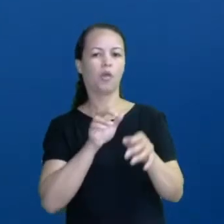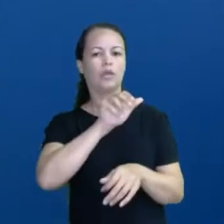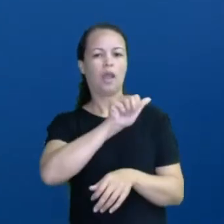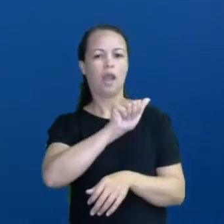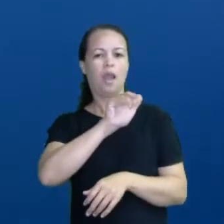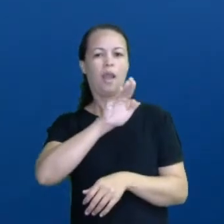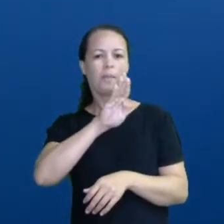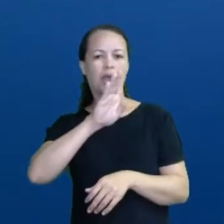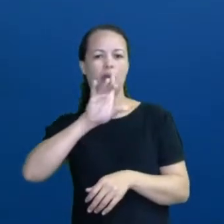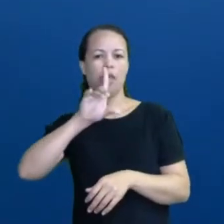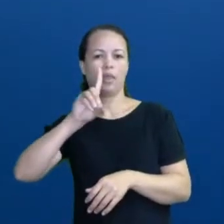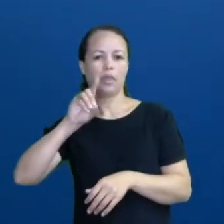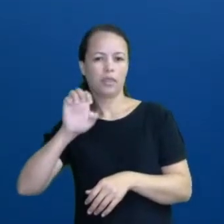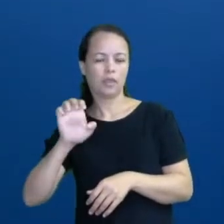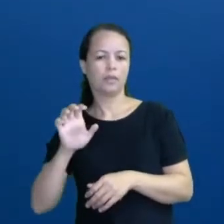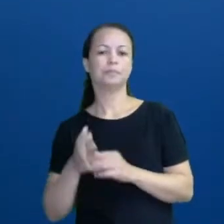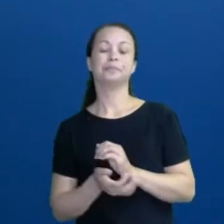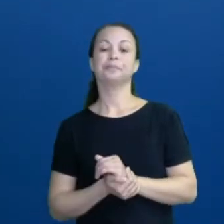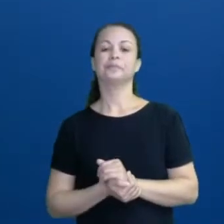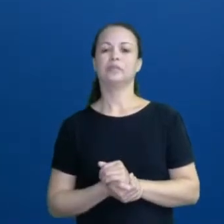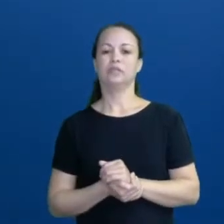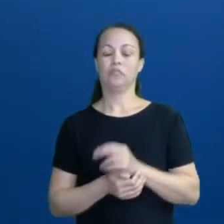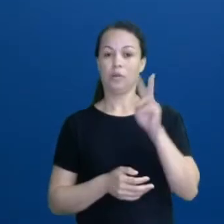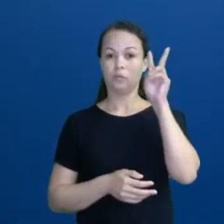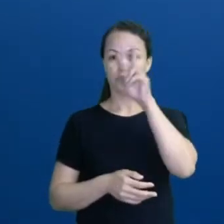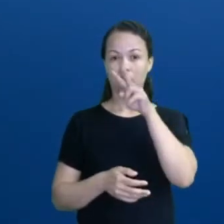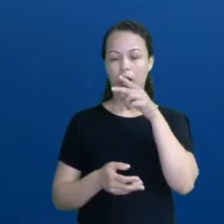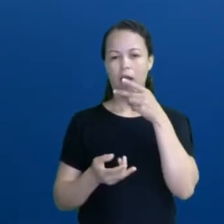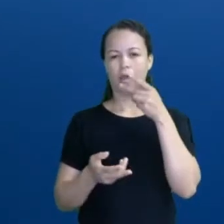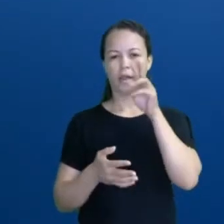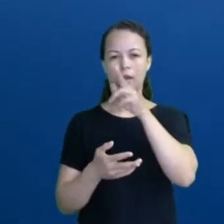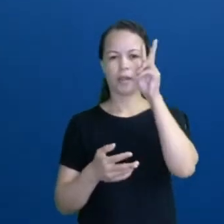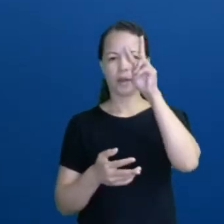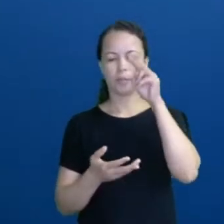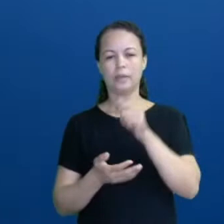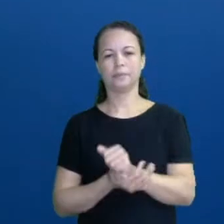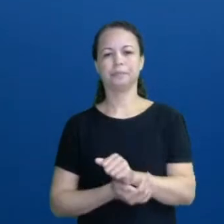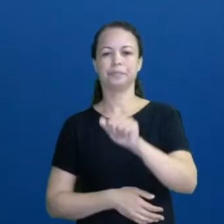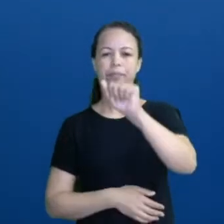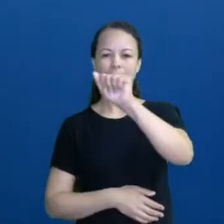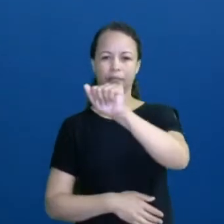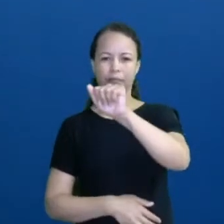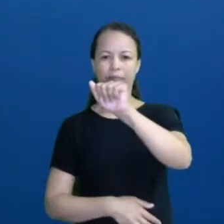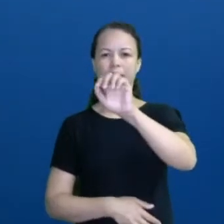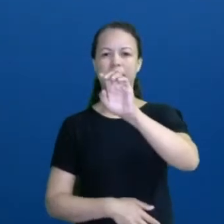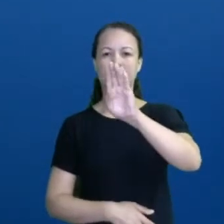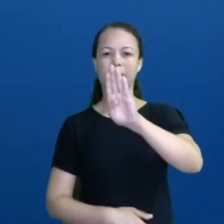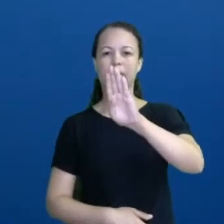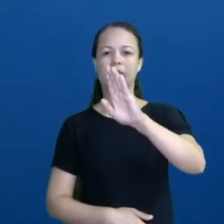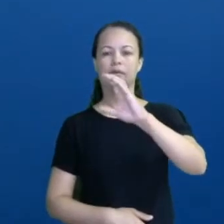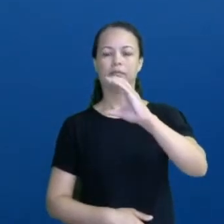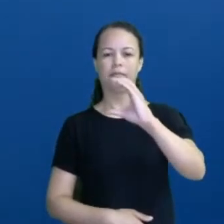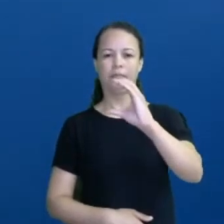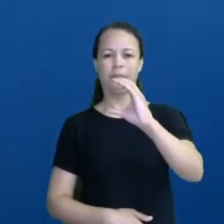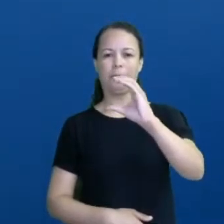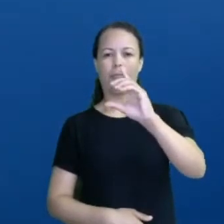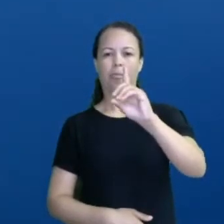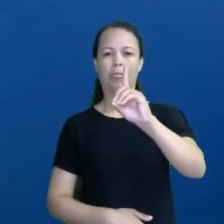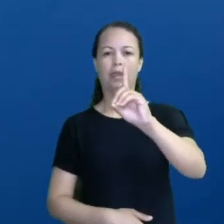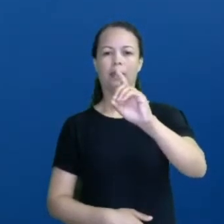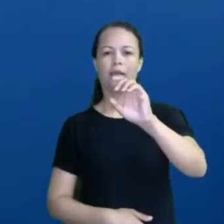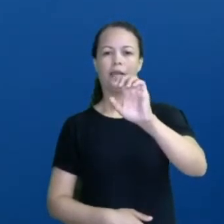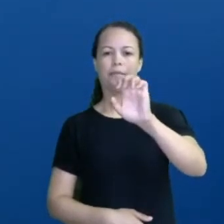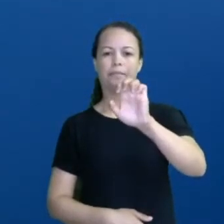alfabeto. Como assim? Vamos lá relembrar a ordem do alfabeto. A, B, C,